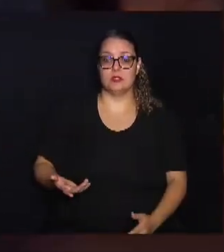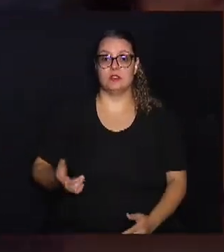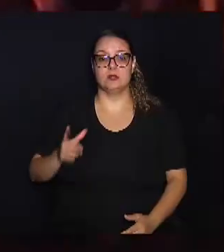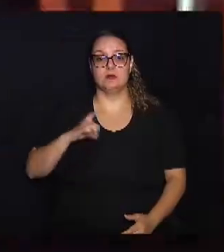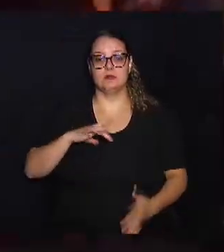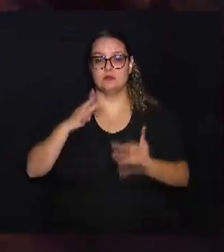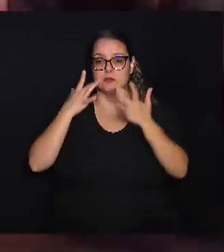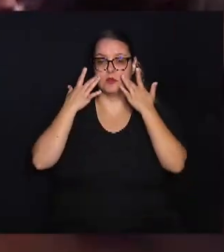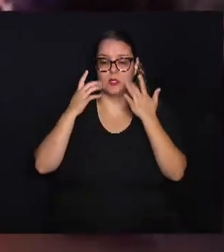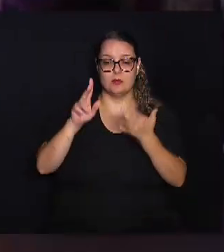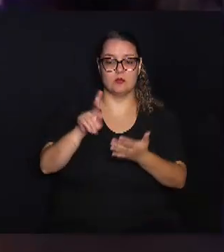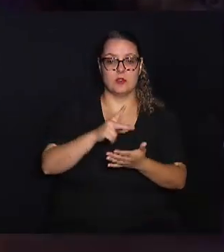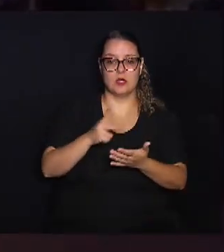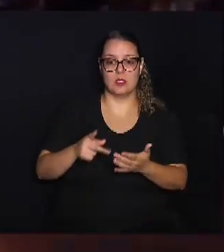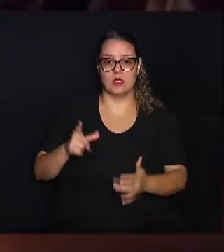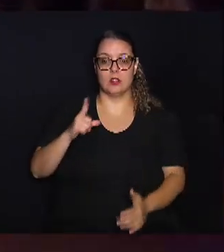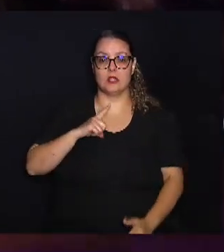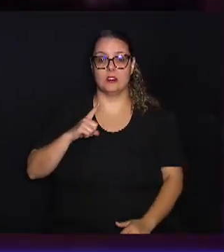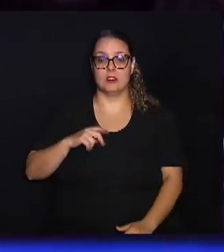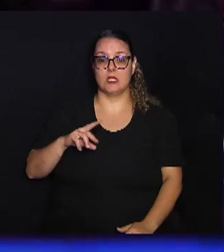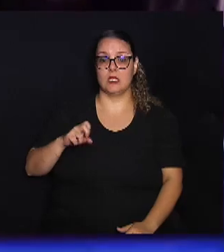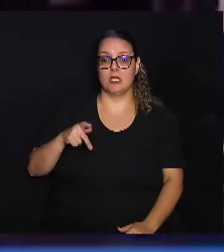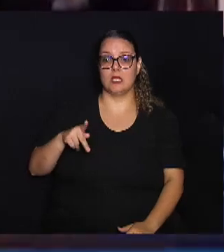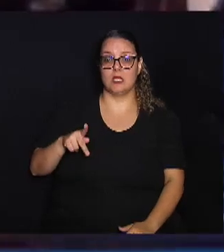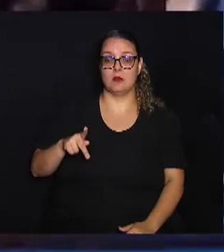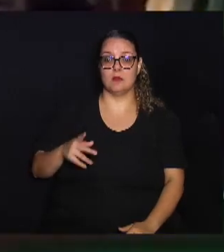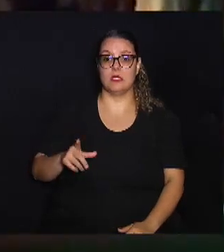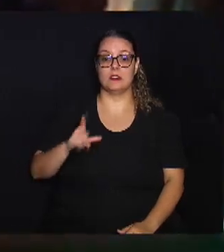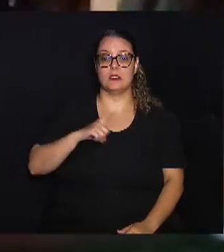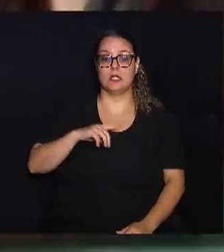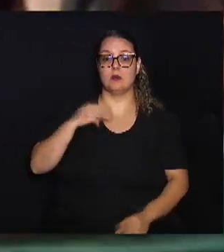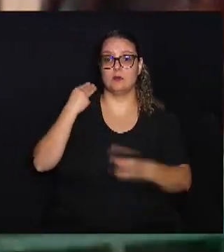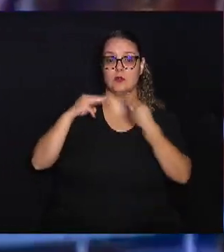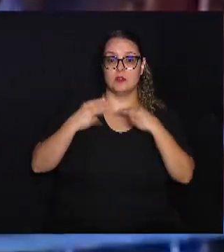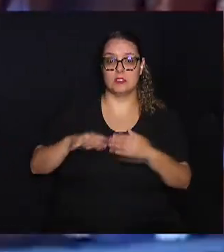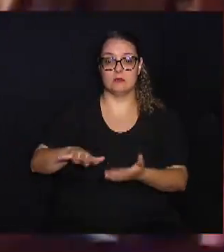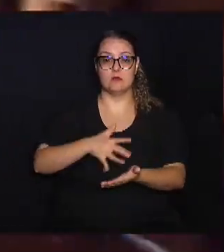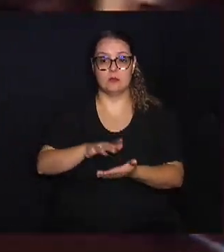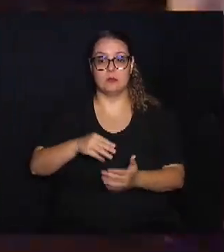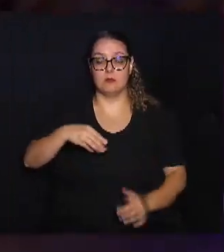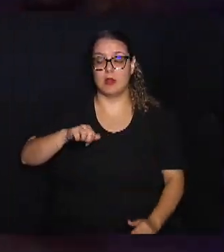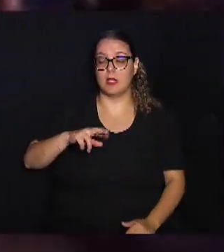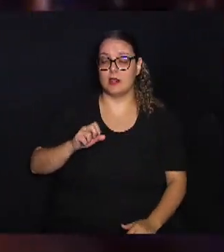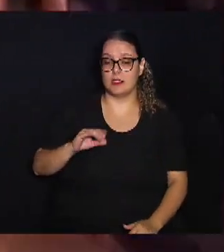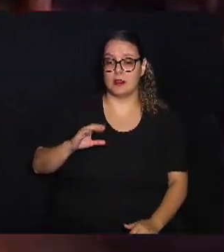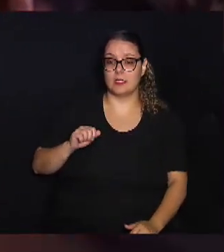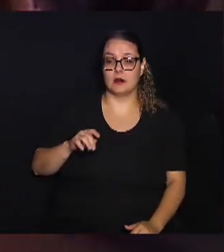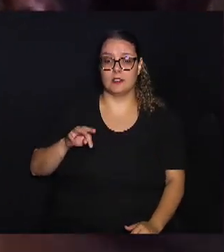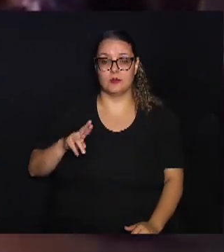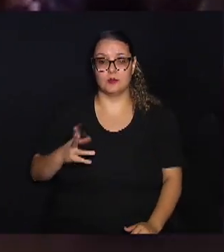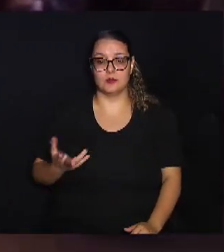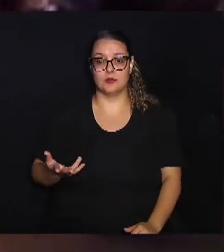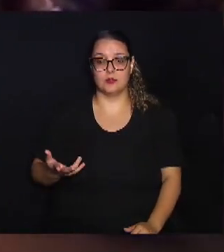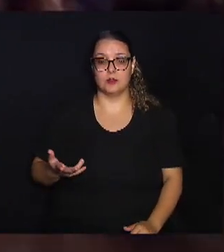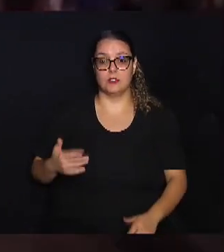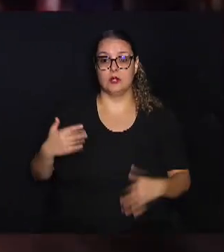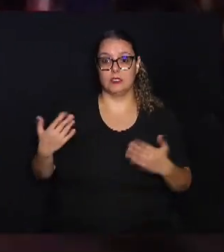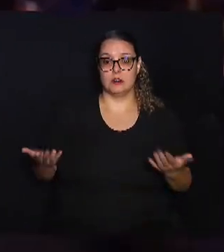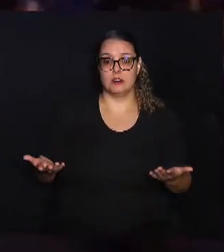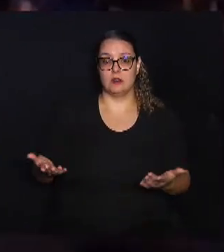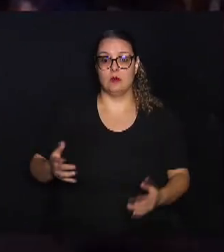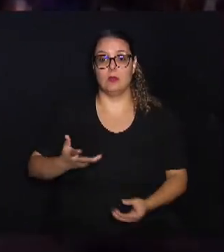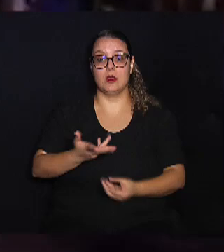tem poesia, a gente tem rap, a gente tem música, a gente tem samba, a gente tem maracatu, né? Então artistas que